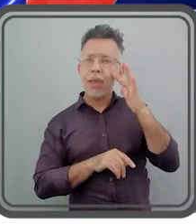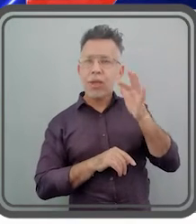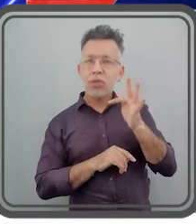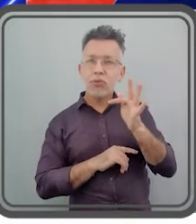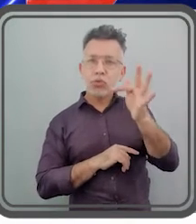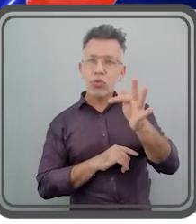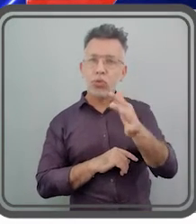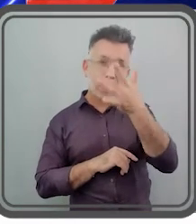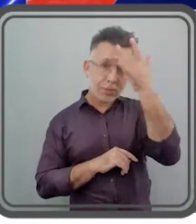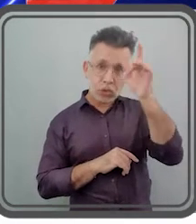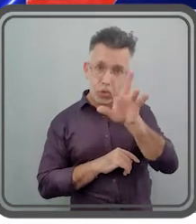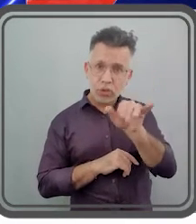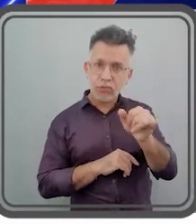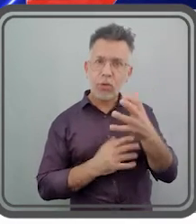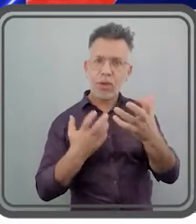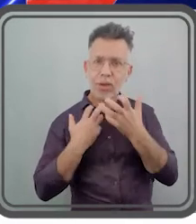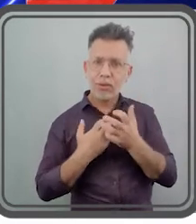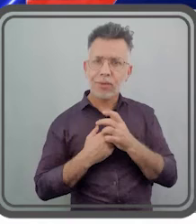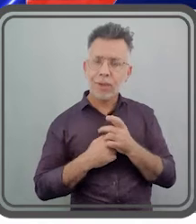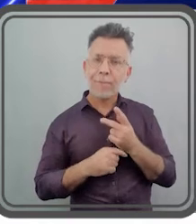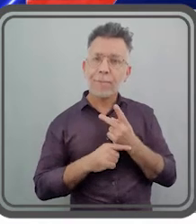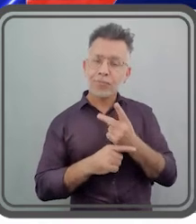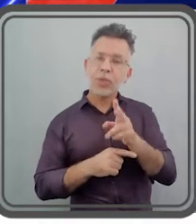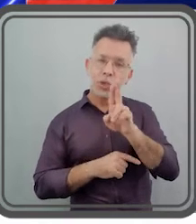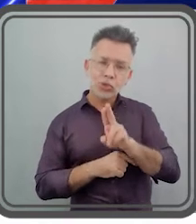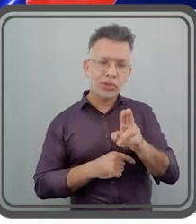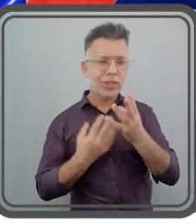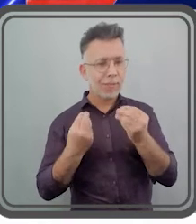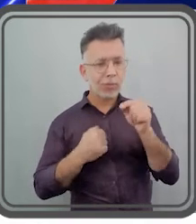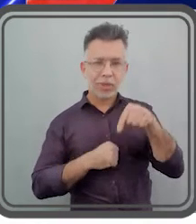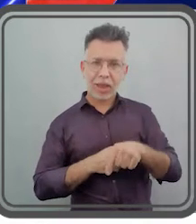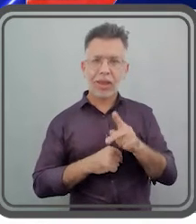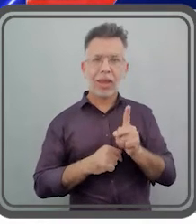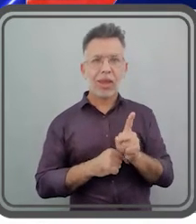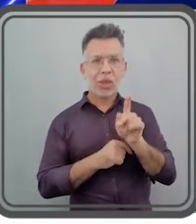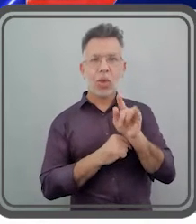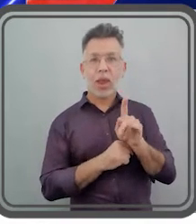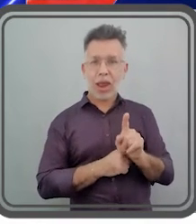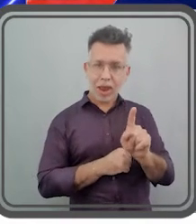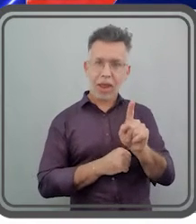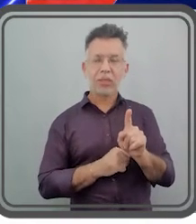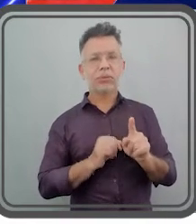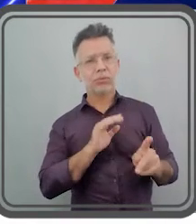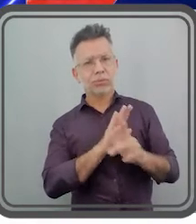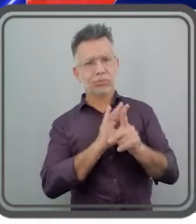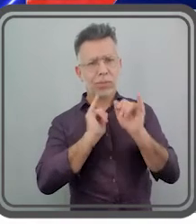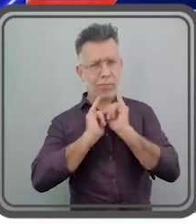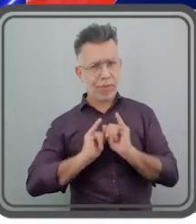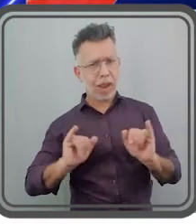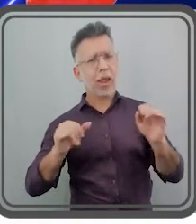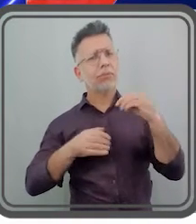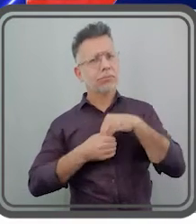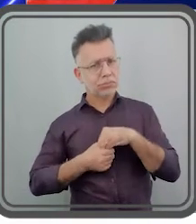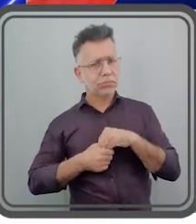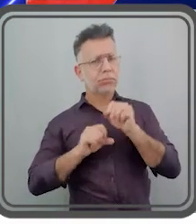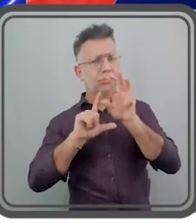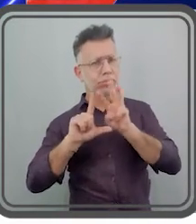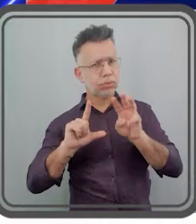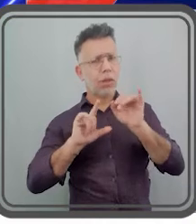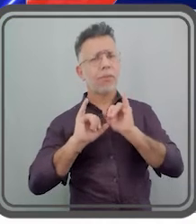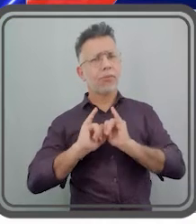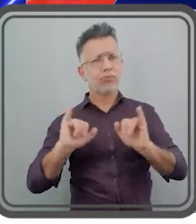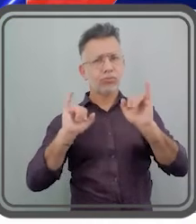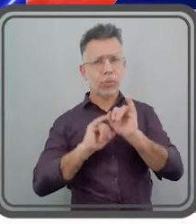pro futuro que é o que as pessoas vão eles vão buscar então a gente utiliza bastante no caiaque Nossa na nossas provas marketing interno do cacto na